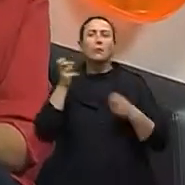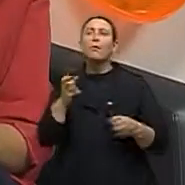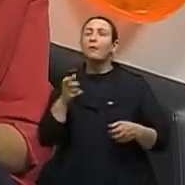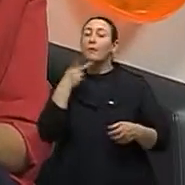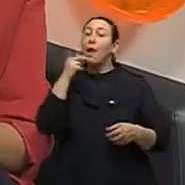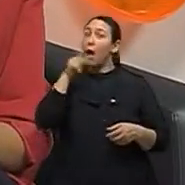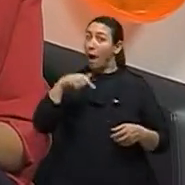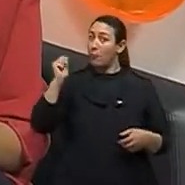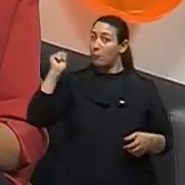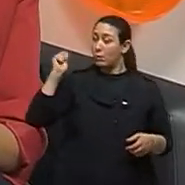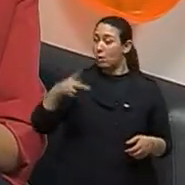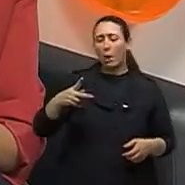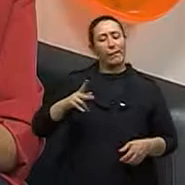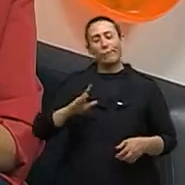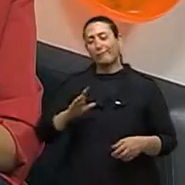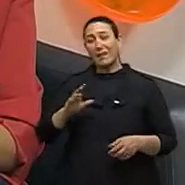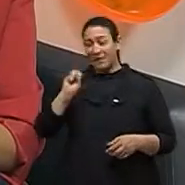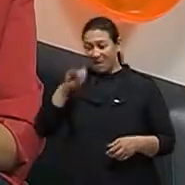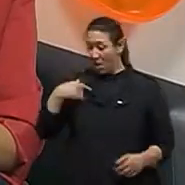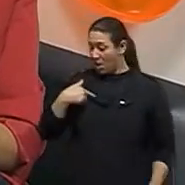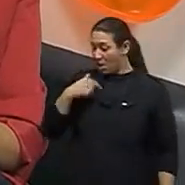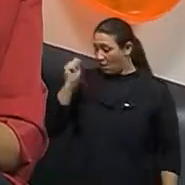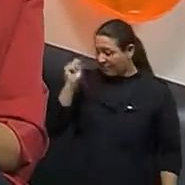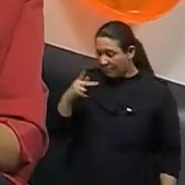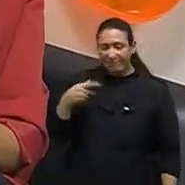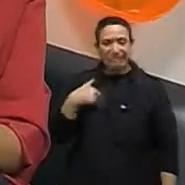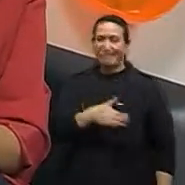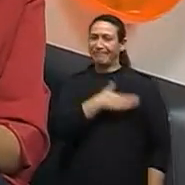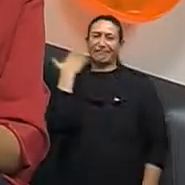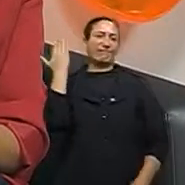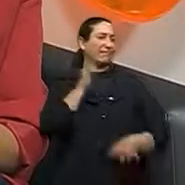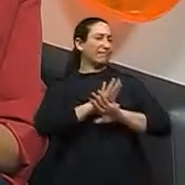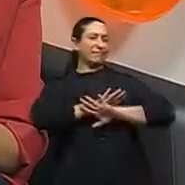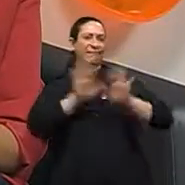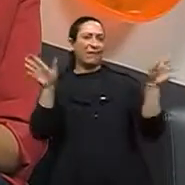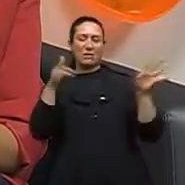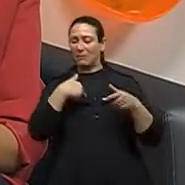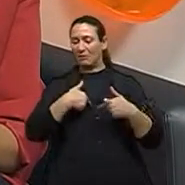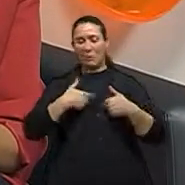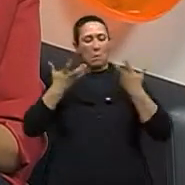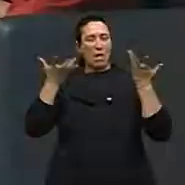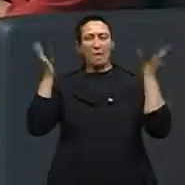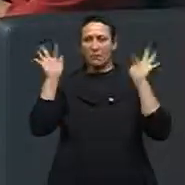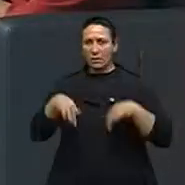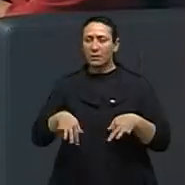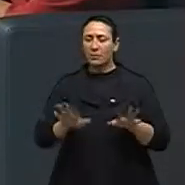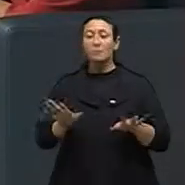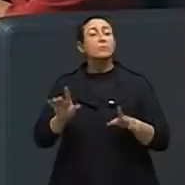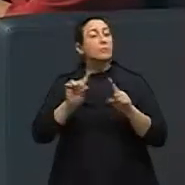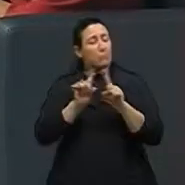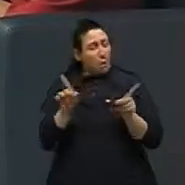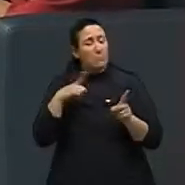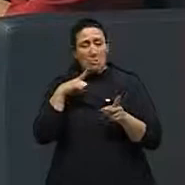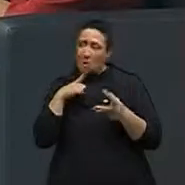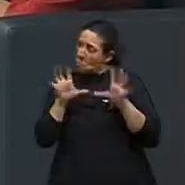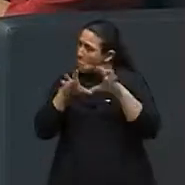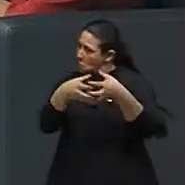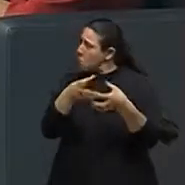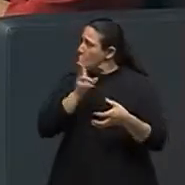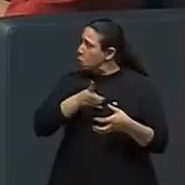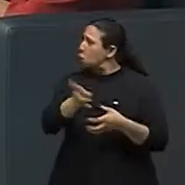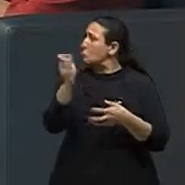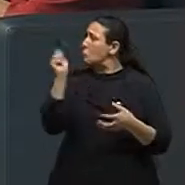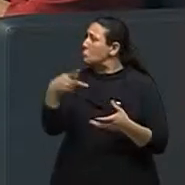aposentadoria para mim é a morte Claro Eles já vivenciaram aposentadoria já agora já não se percebe mais